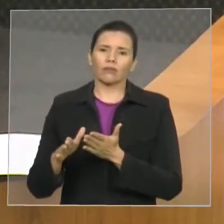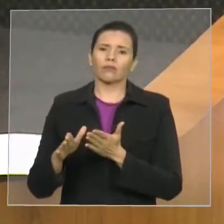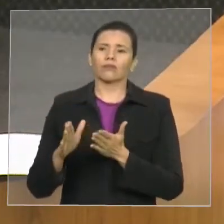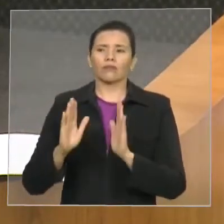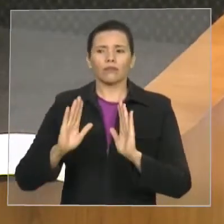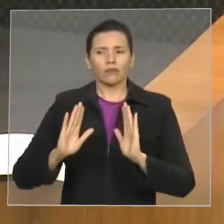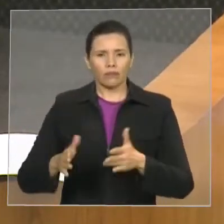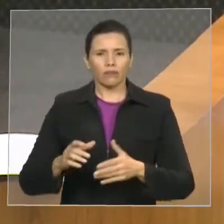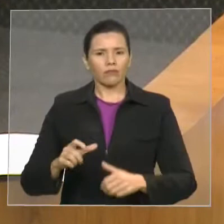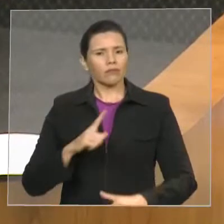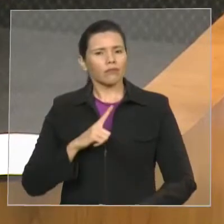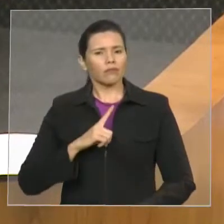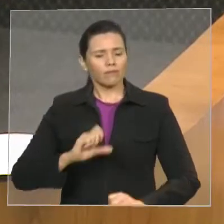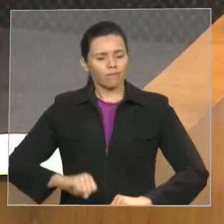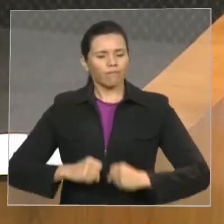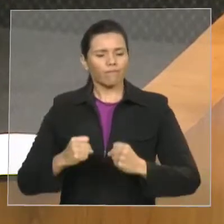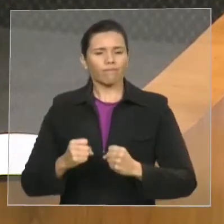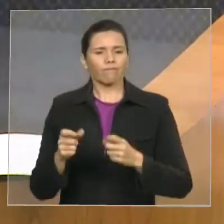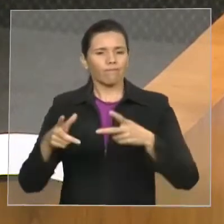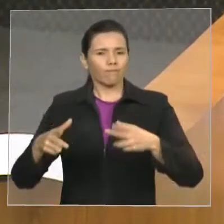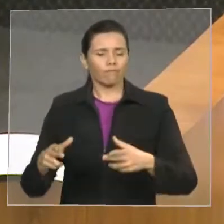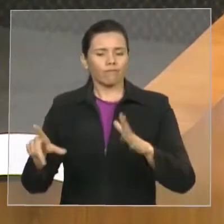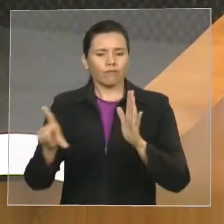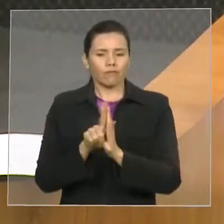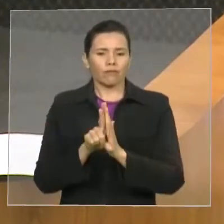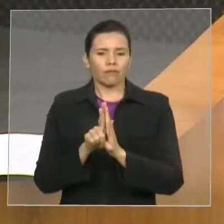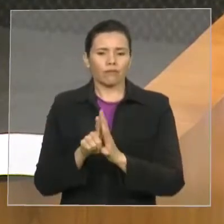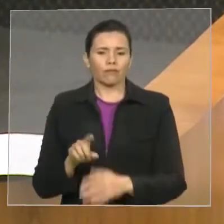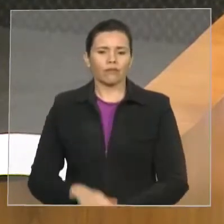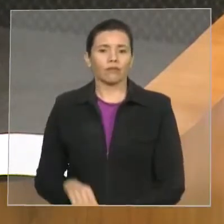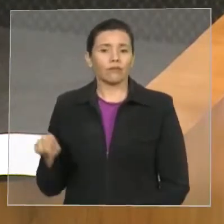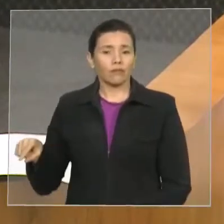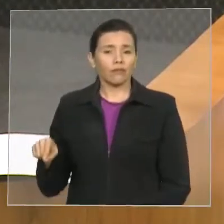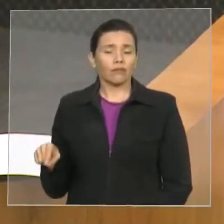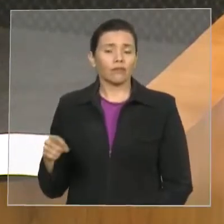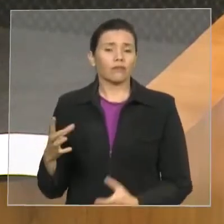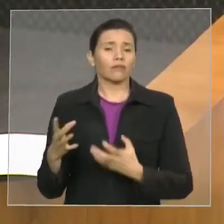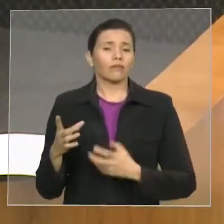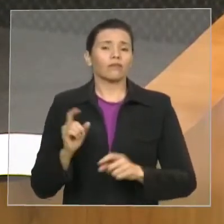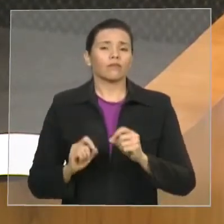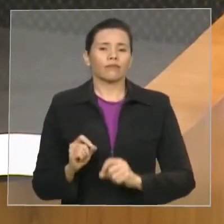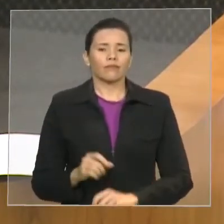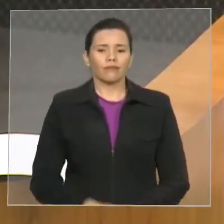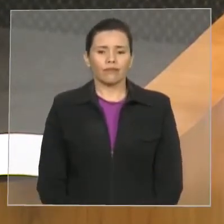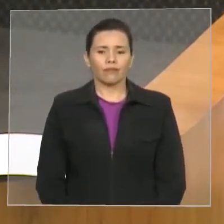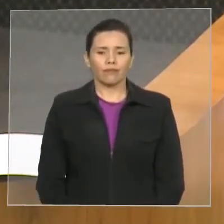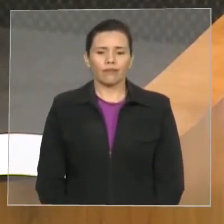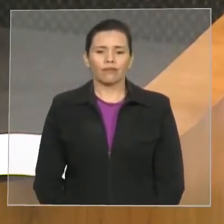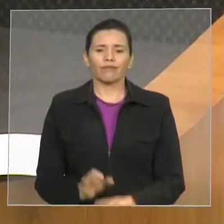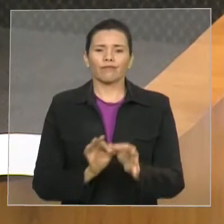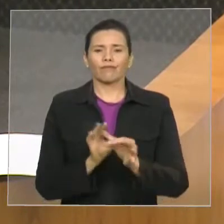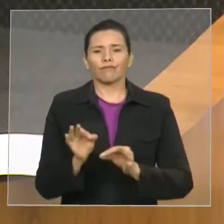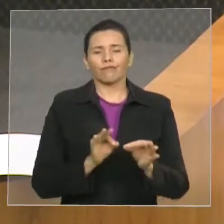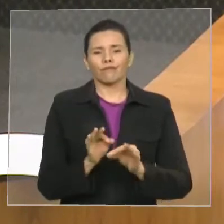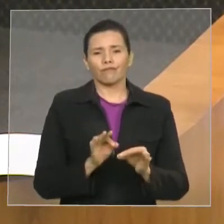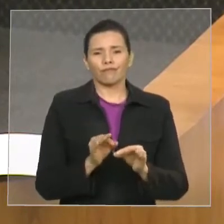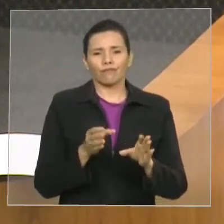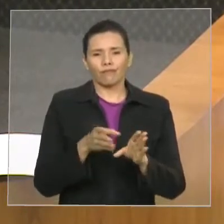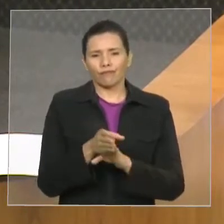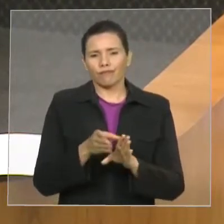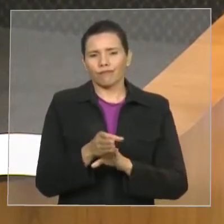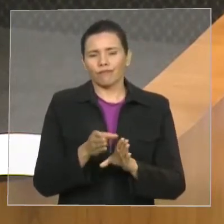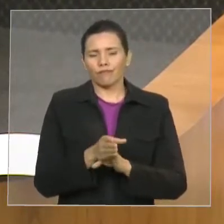essa lei de 2003. Simplesmente ele está desmontando mais um Conselho de Controle Social do